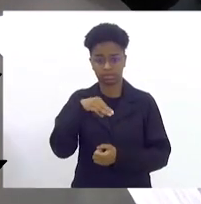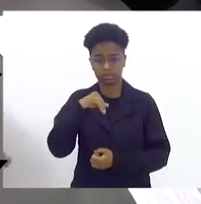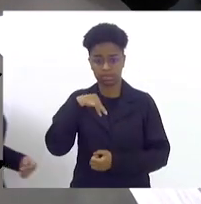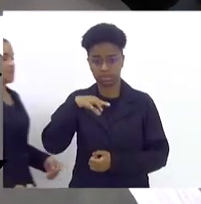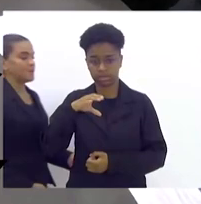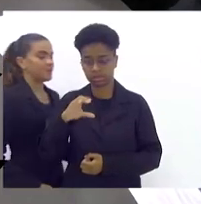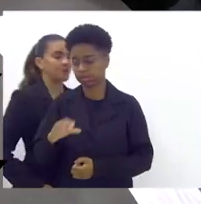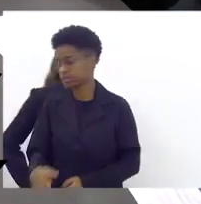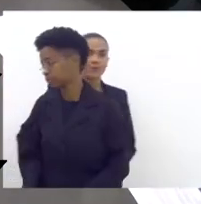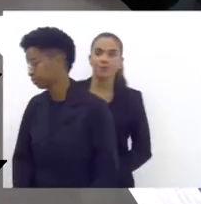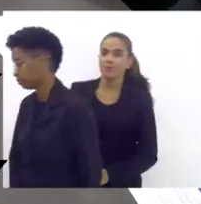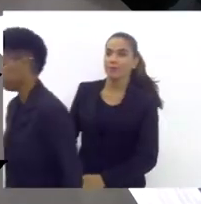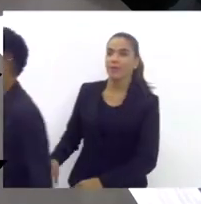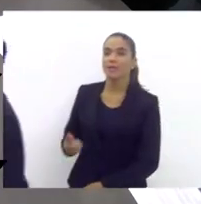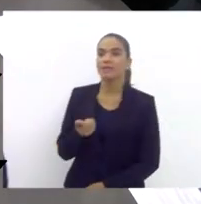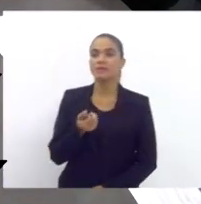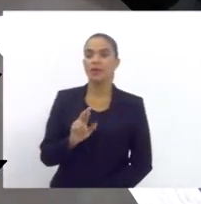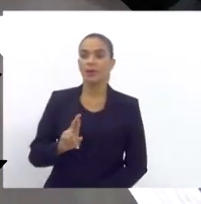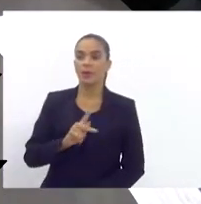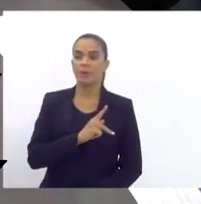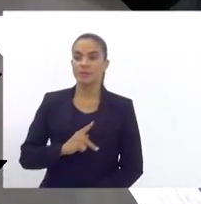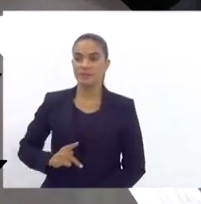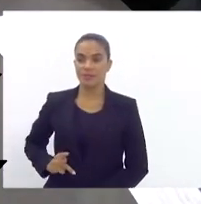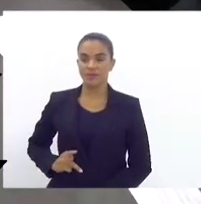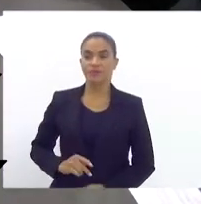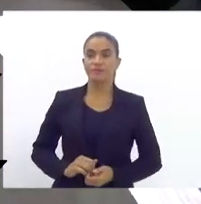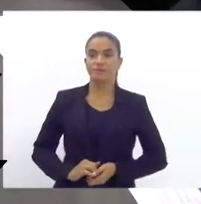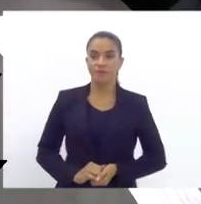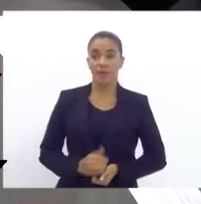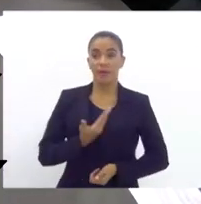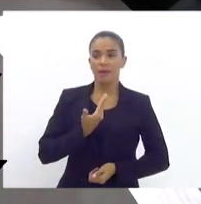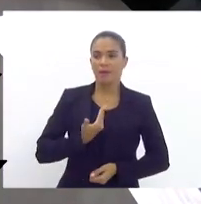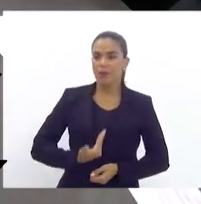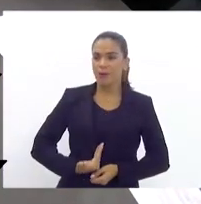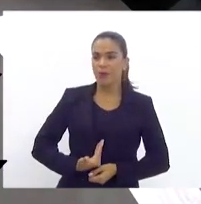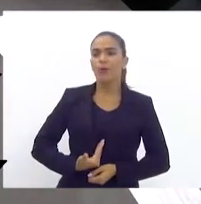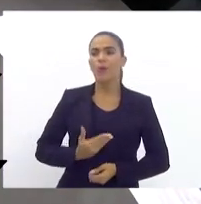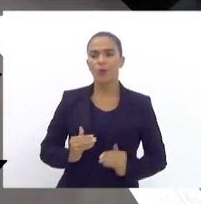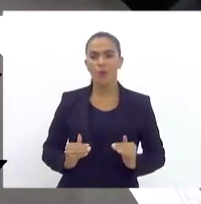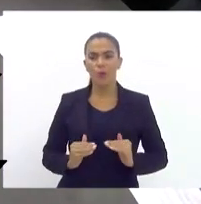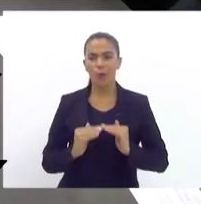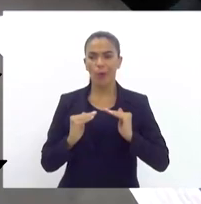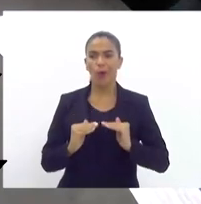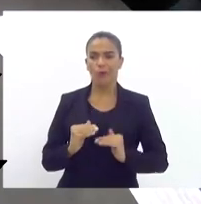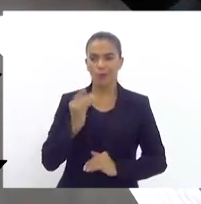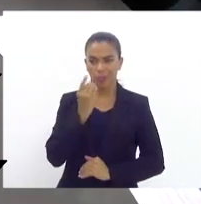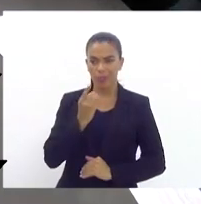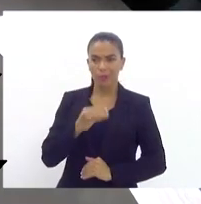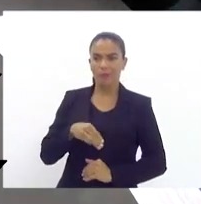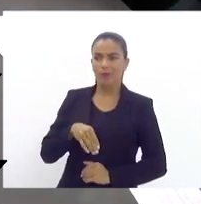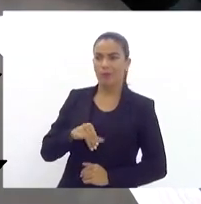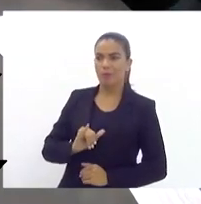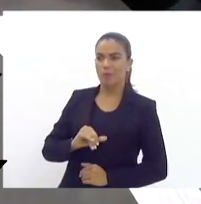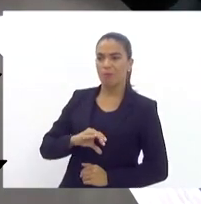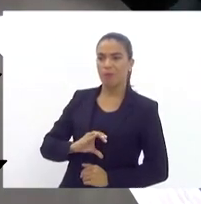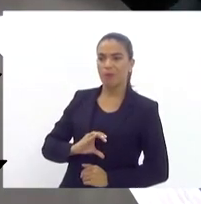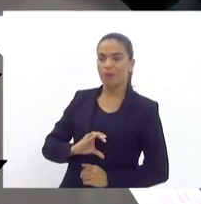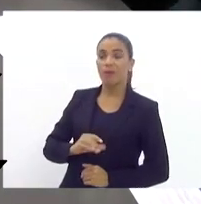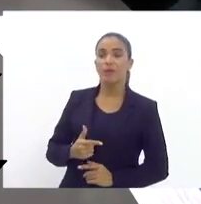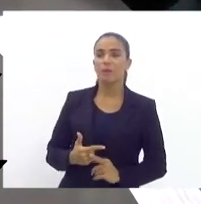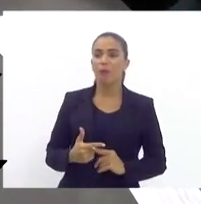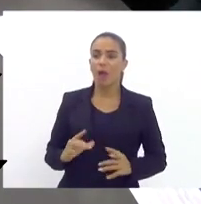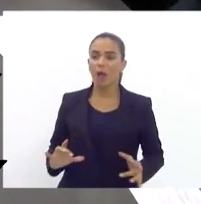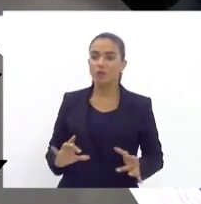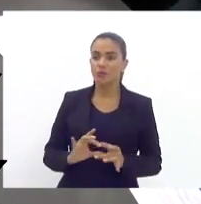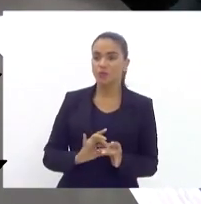Senhor presidente. Pois não. Eu concordo com o deputado Mink que a